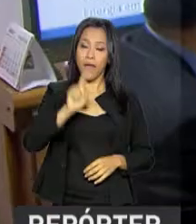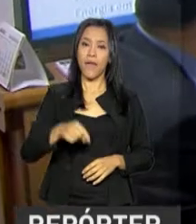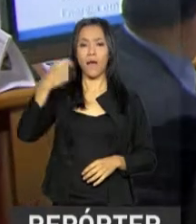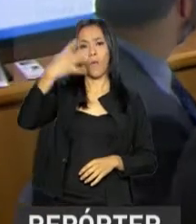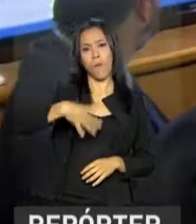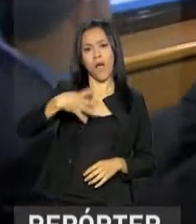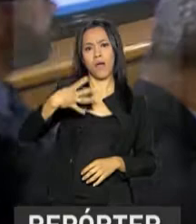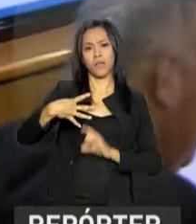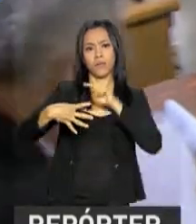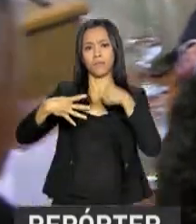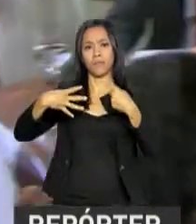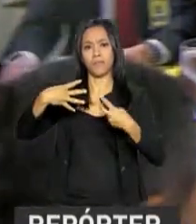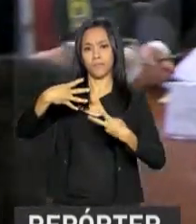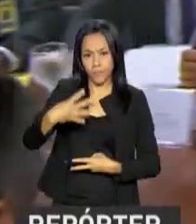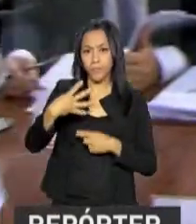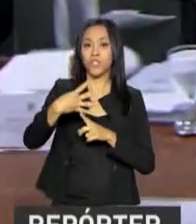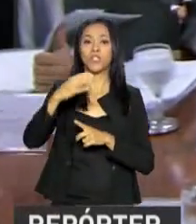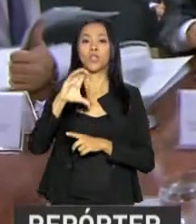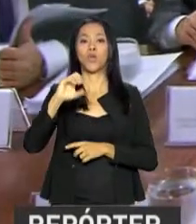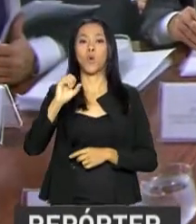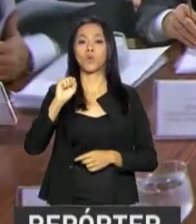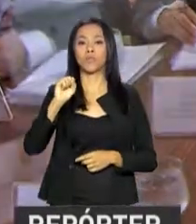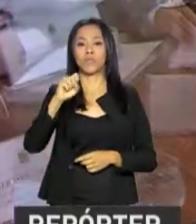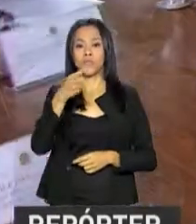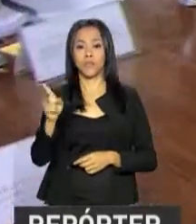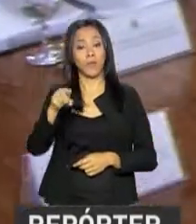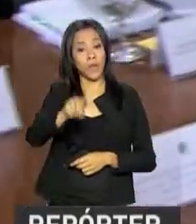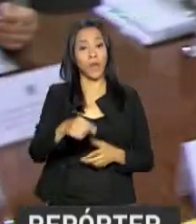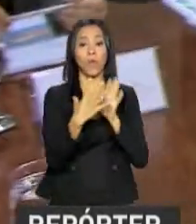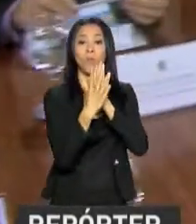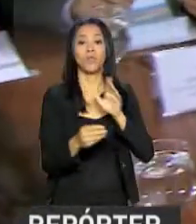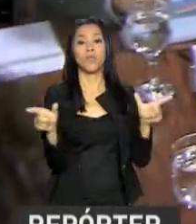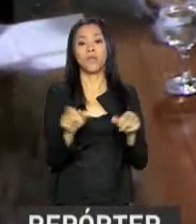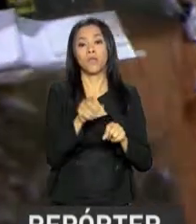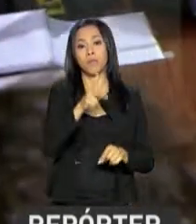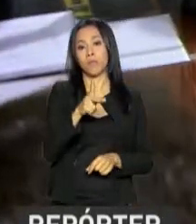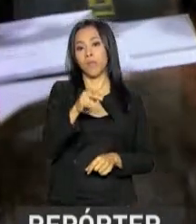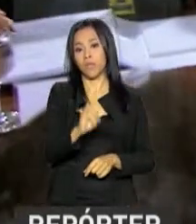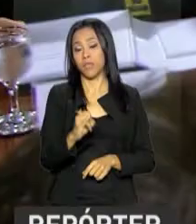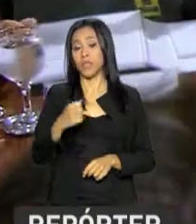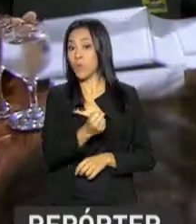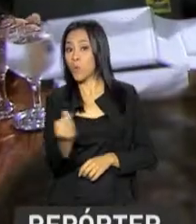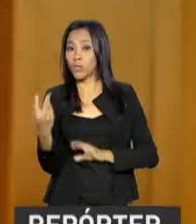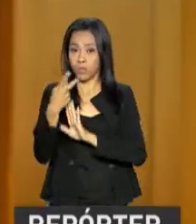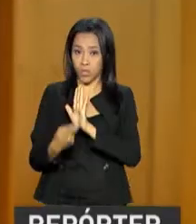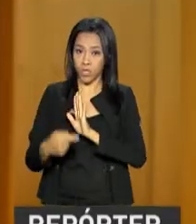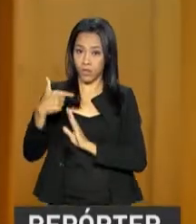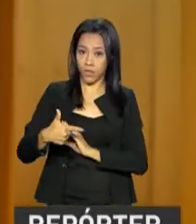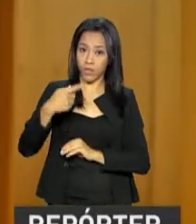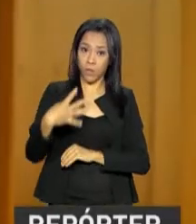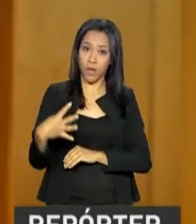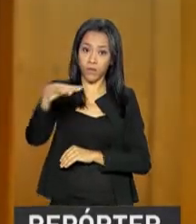do programa de parcerias de investimentos o pt na área de energia são 24 projetos foi